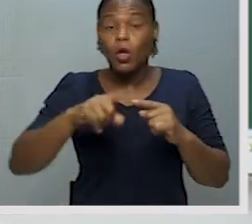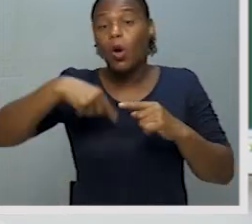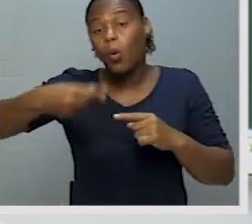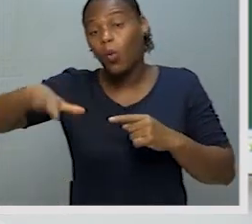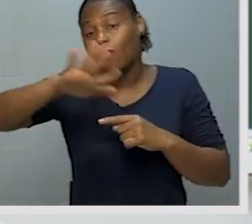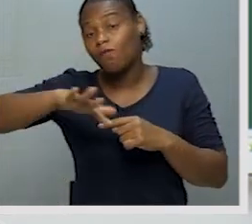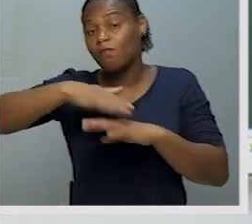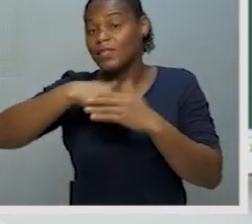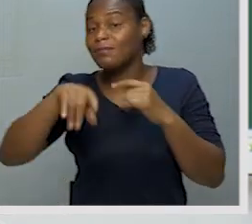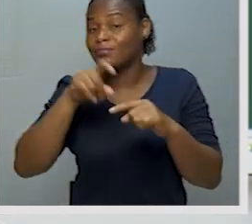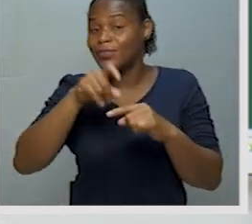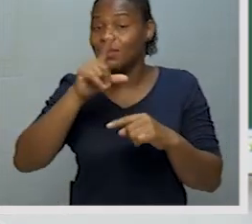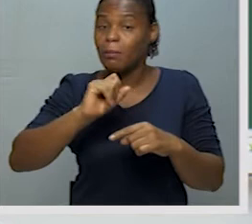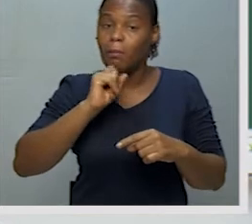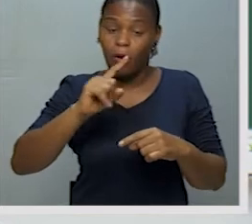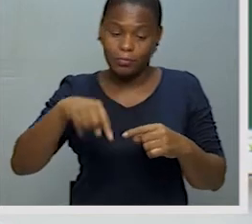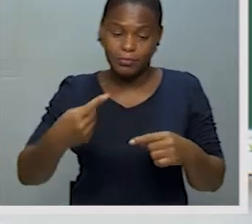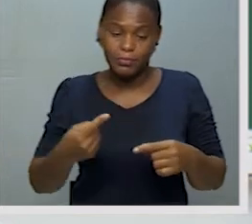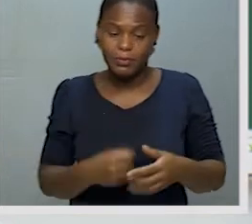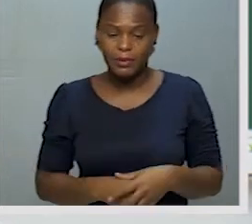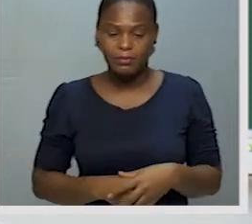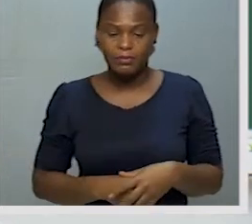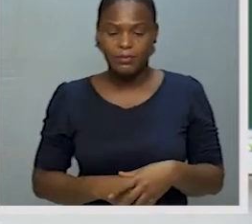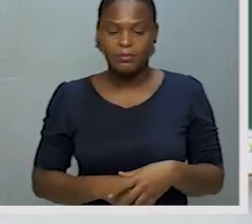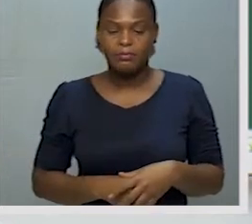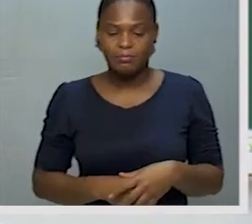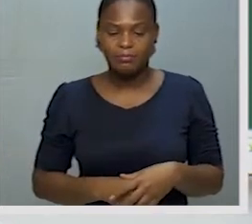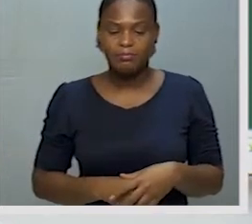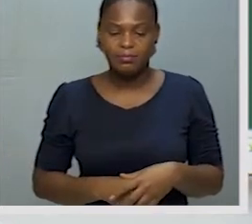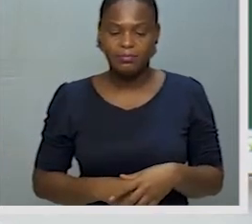também há outra forma de fazer, ok? Fazer